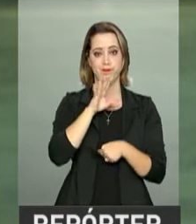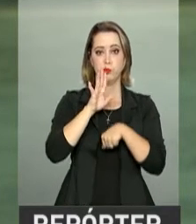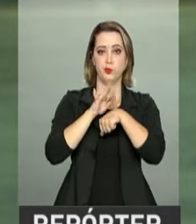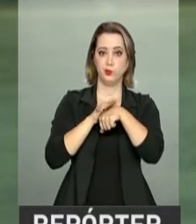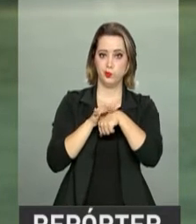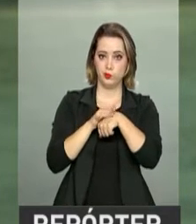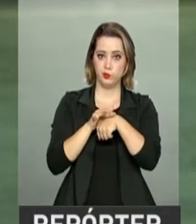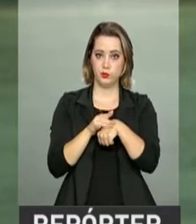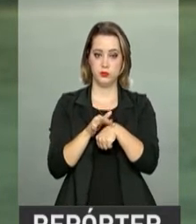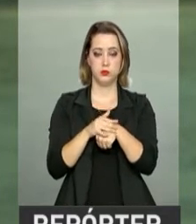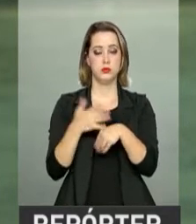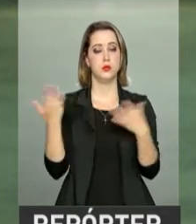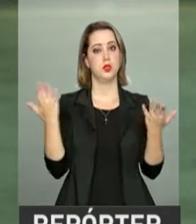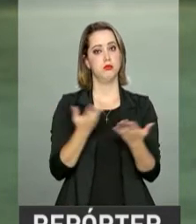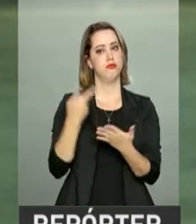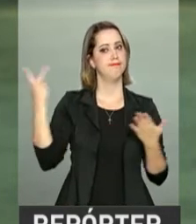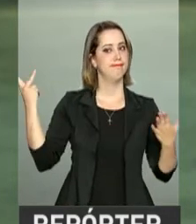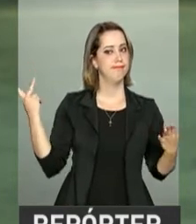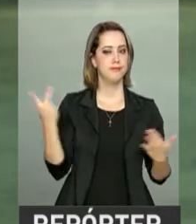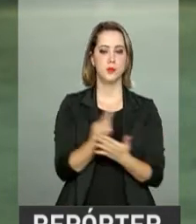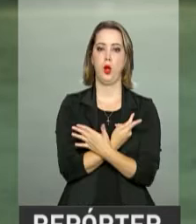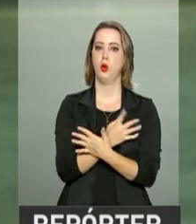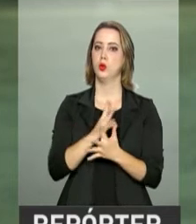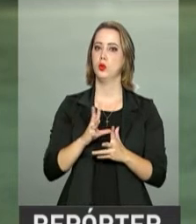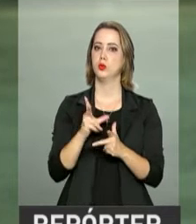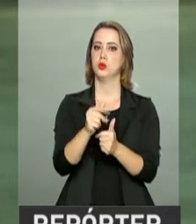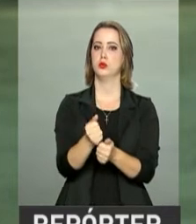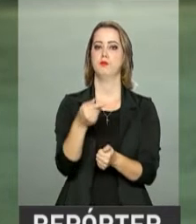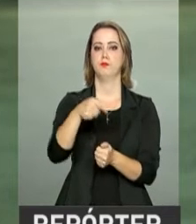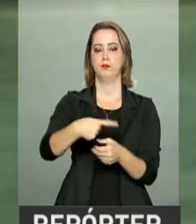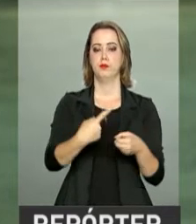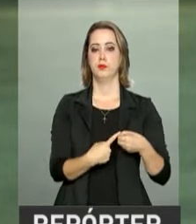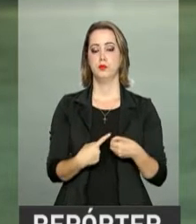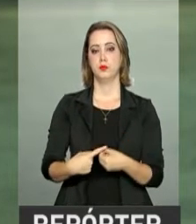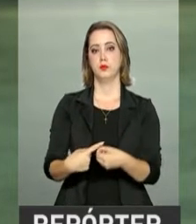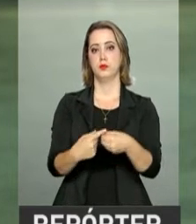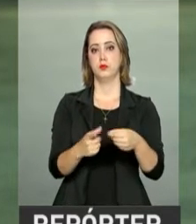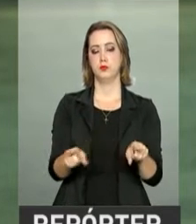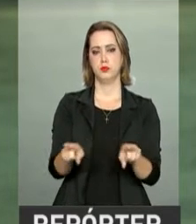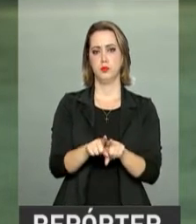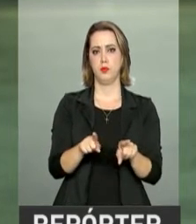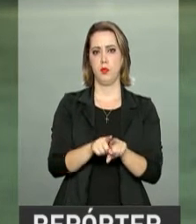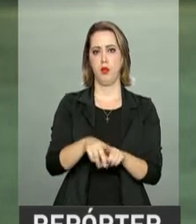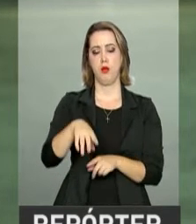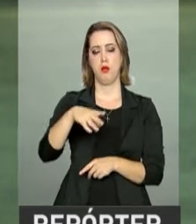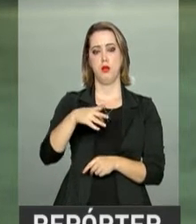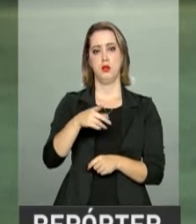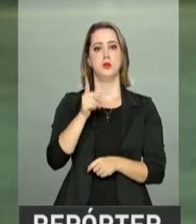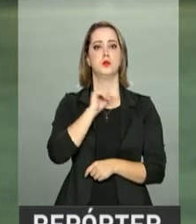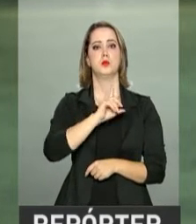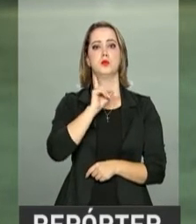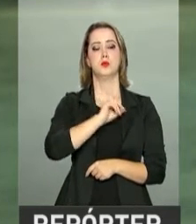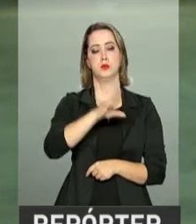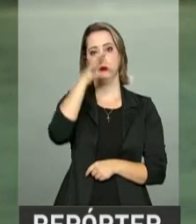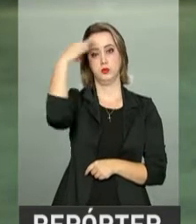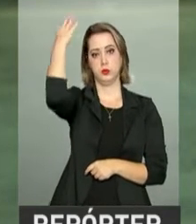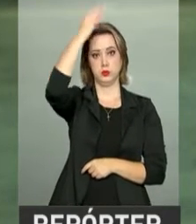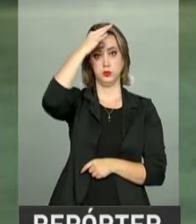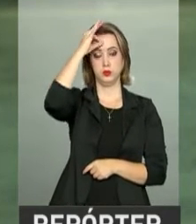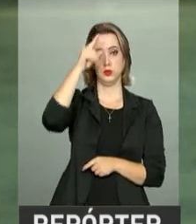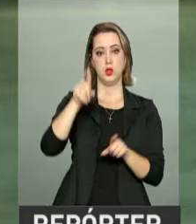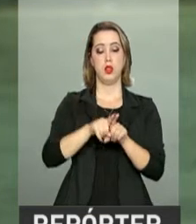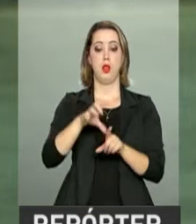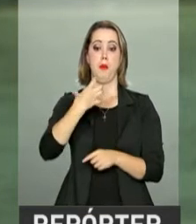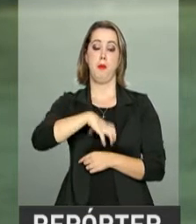febre amarela que estão acometendo esses municípios além de minas gerais e do espírito santo parte da